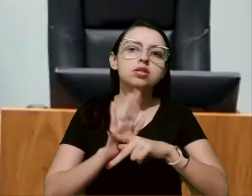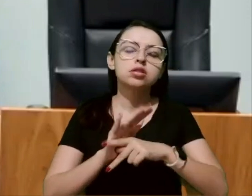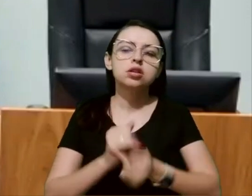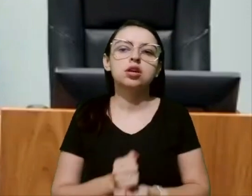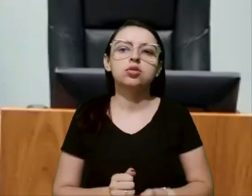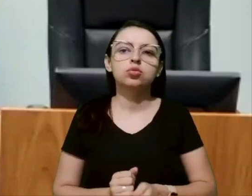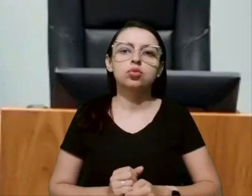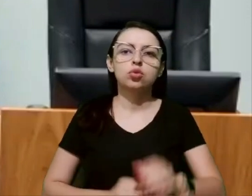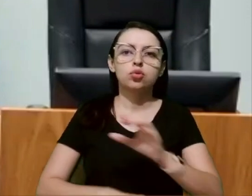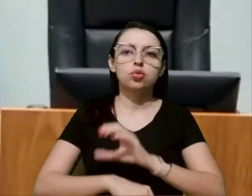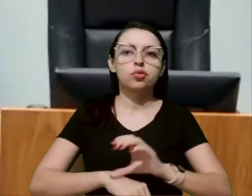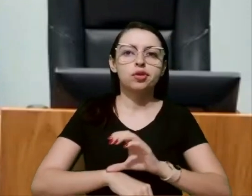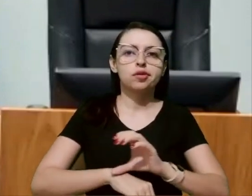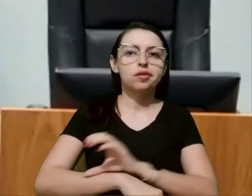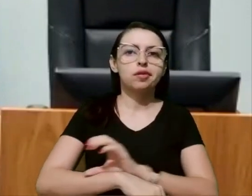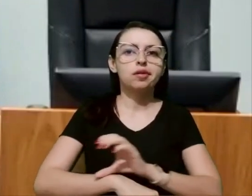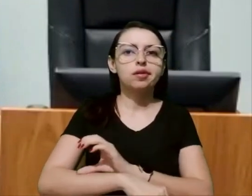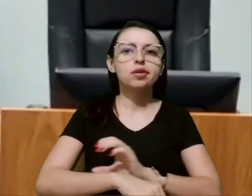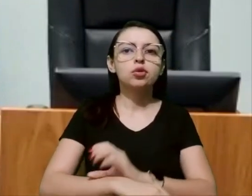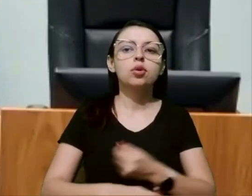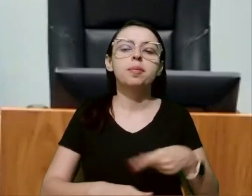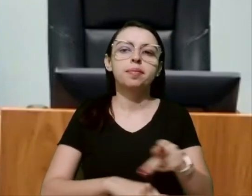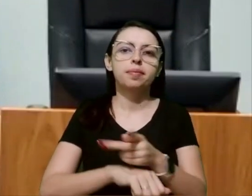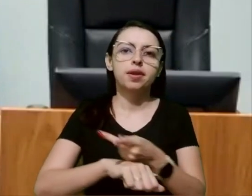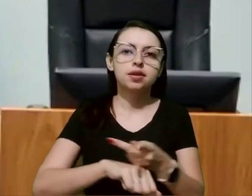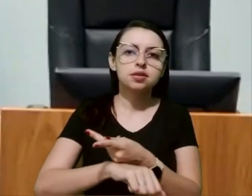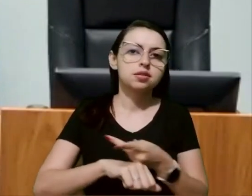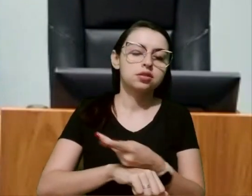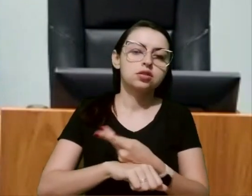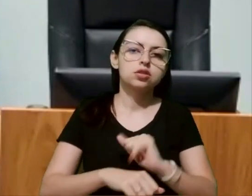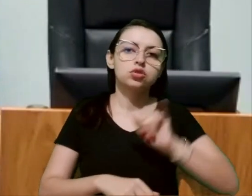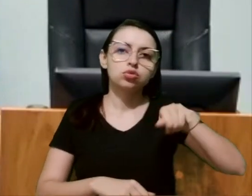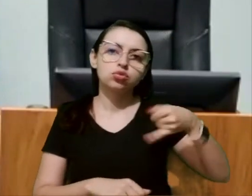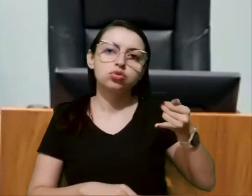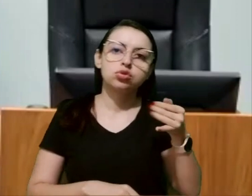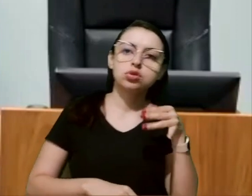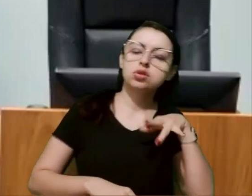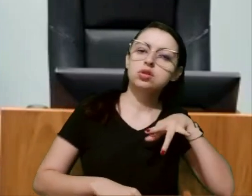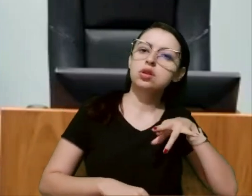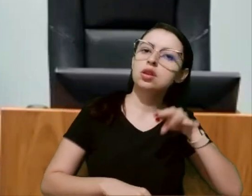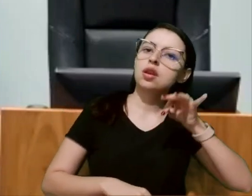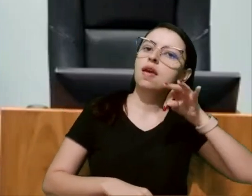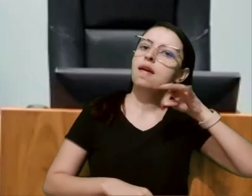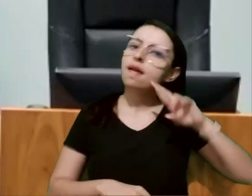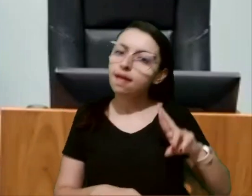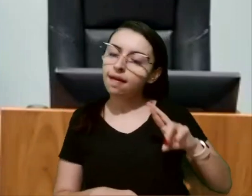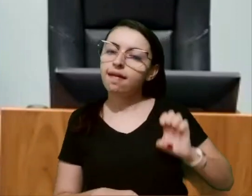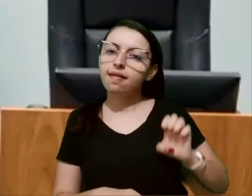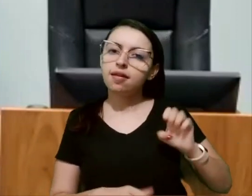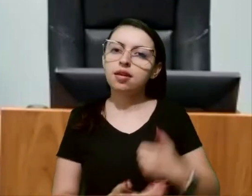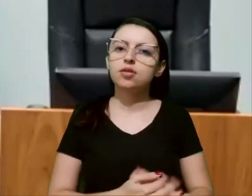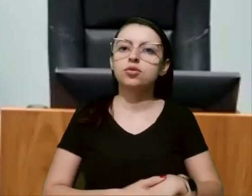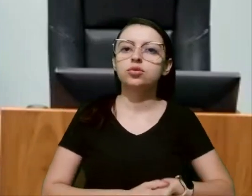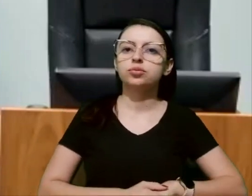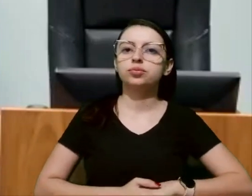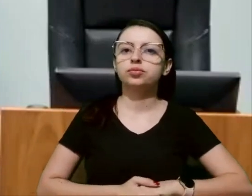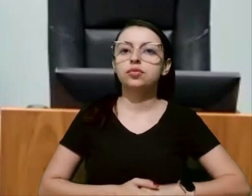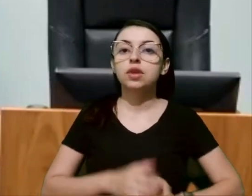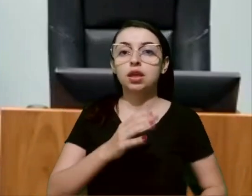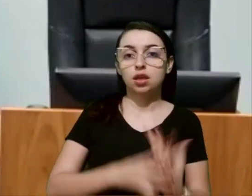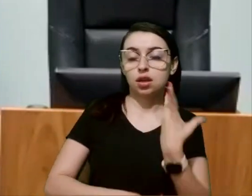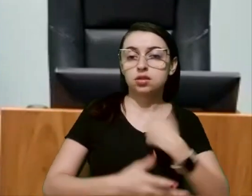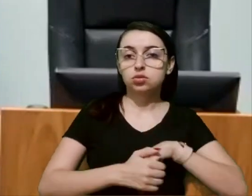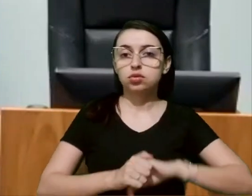coordenador responsável pela pesquisa que fundamentou o parecer da Corregedoria de Justiça do Tribunal de Justiça do Estado de São Paulo e que motivou a criação